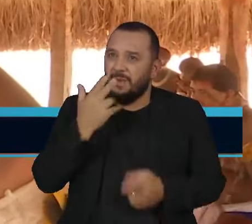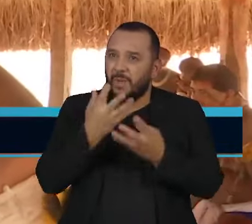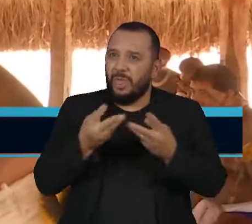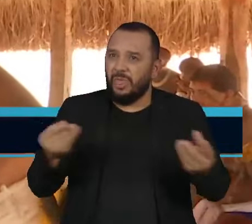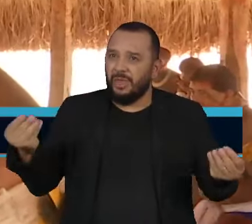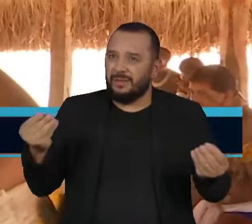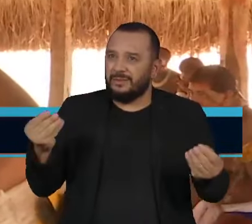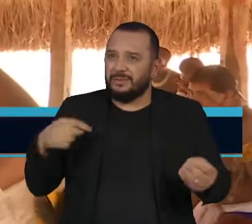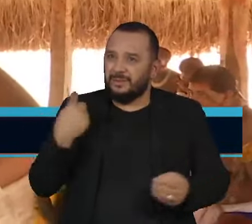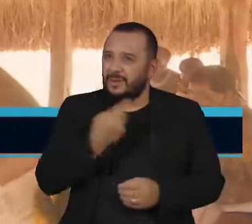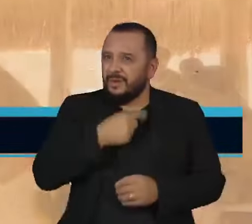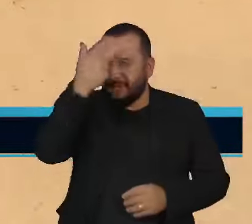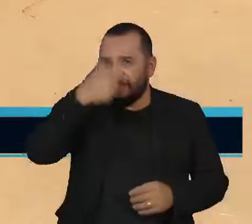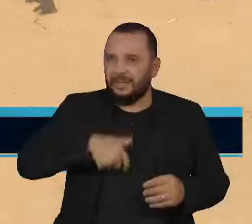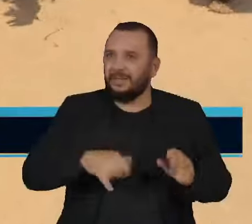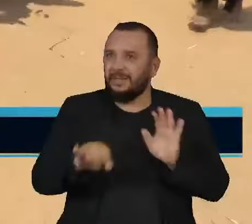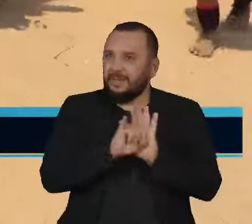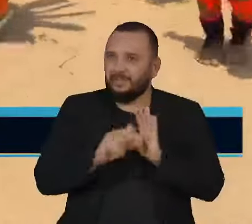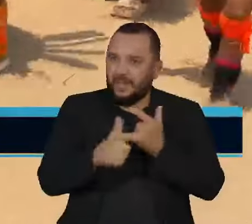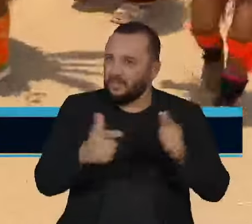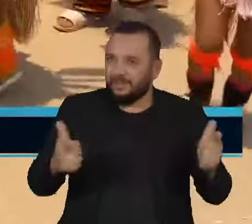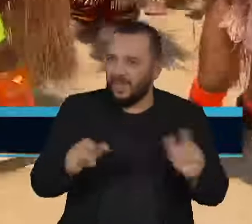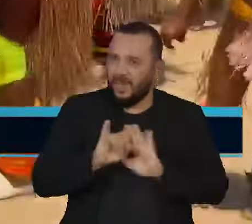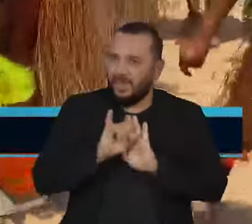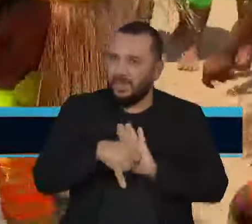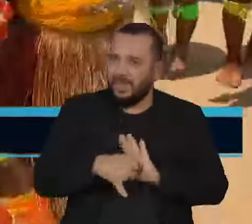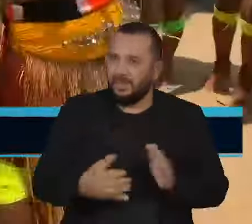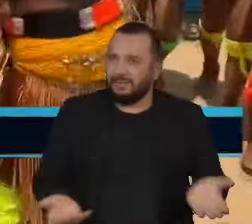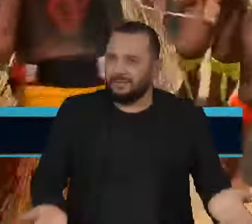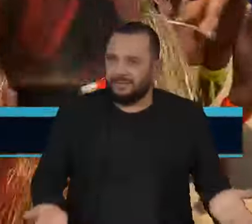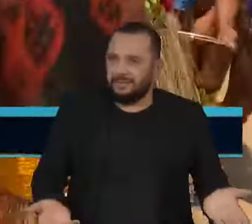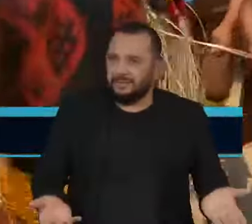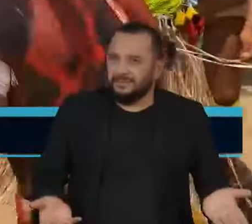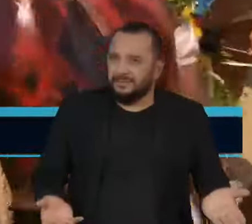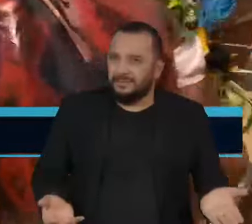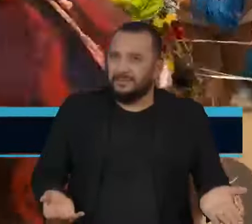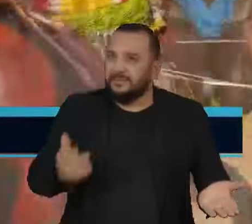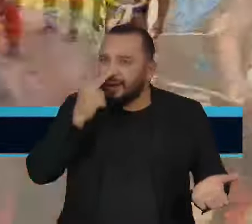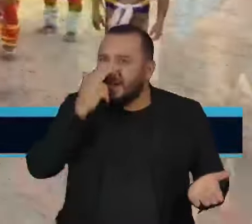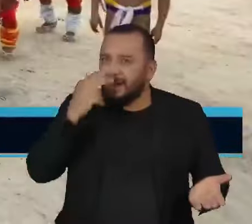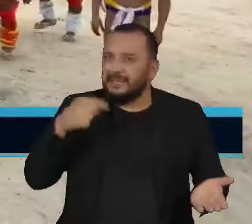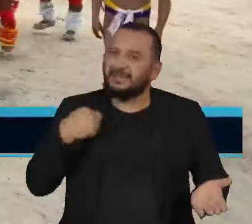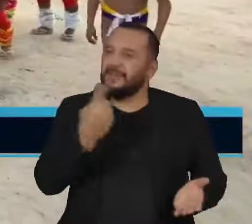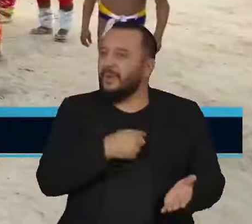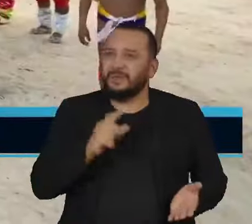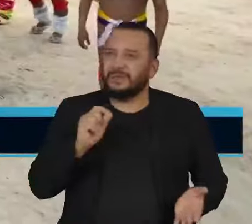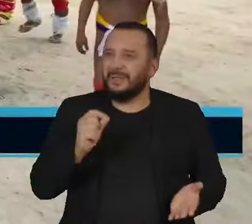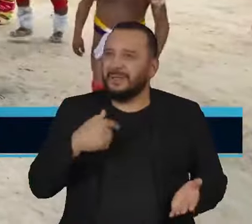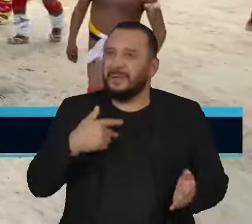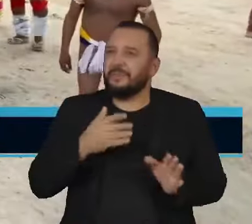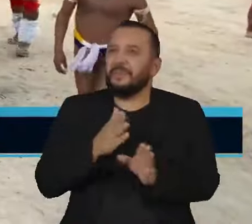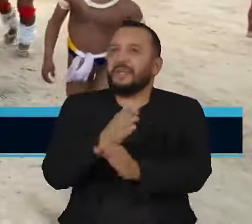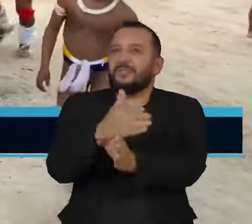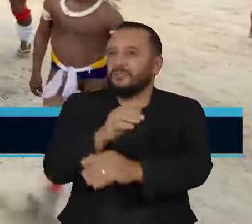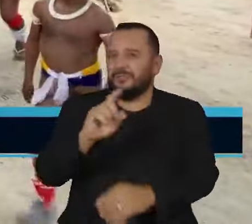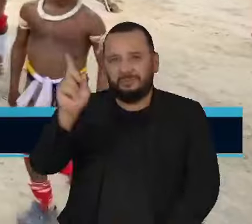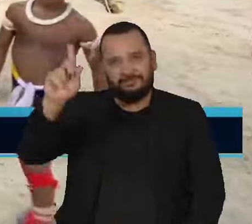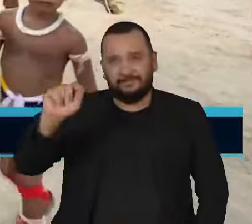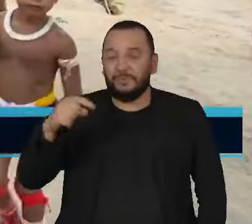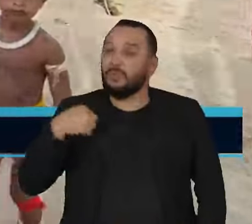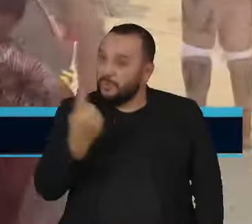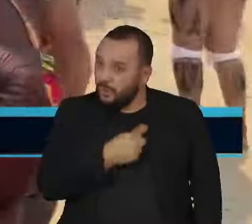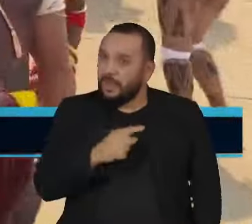sem identidade. Aí a gente fica como se fosse, vamos dizer assim, hoje, como a gente fala a